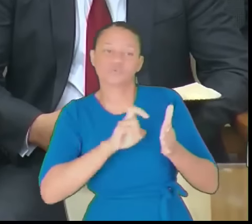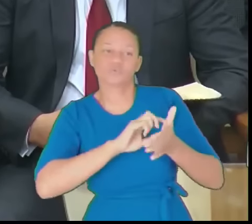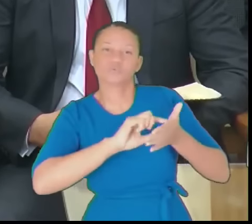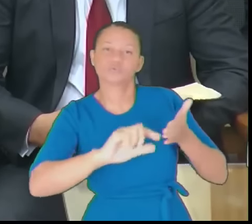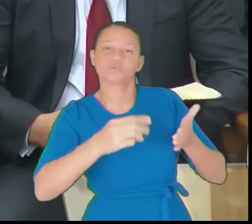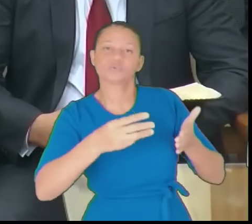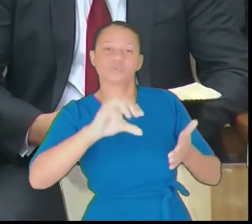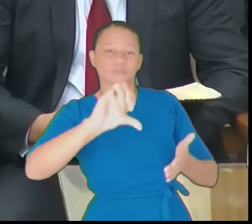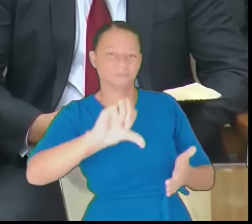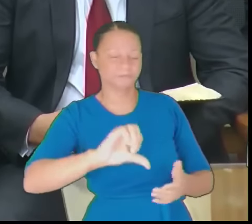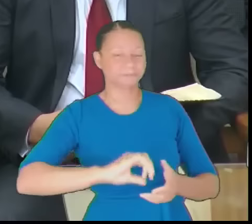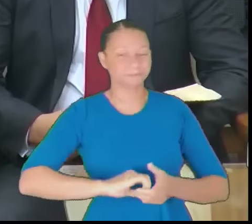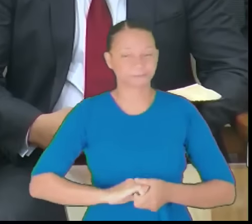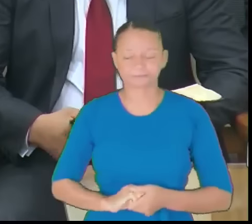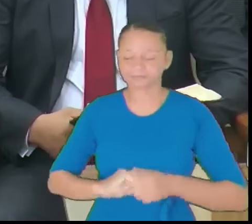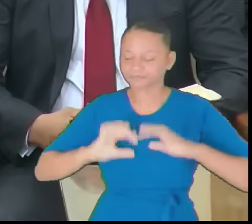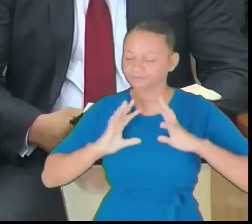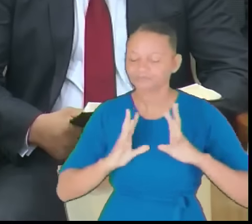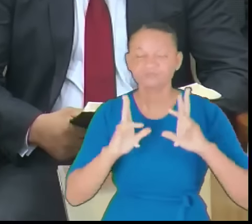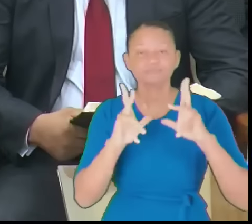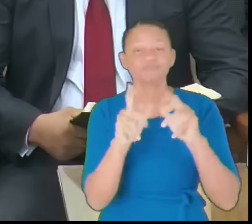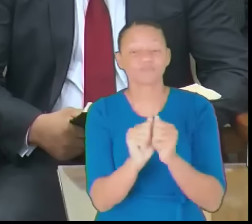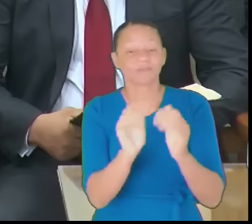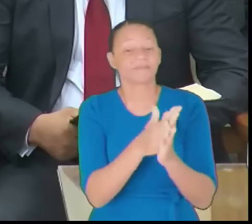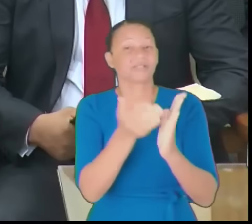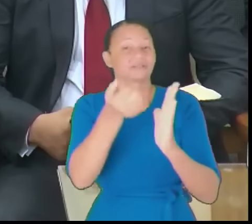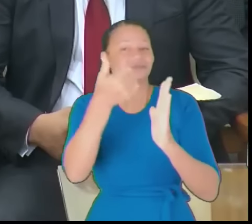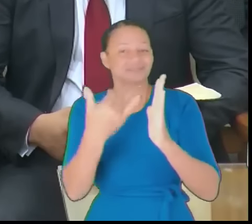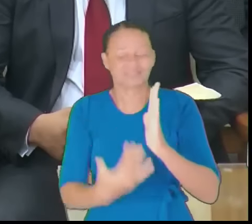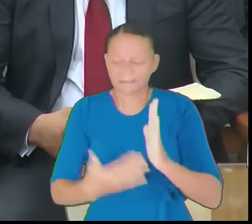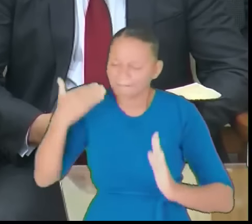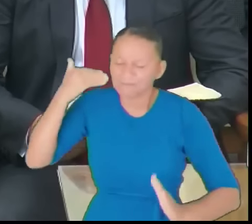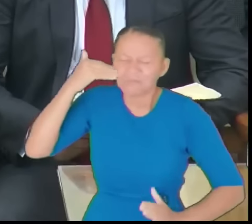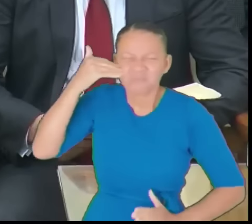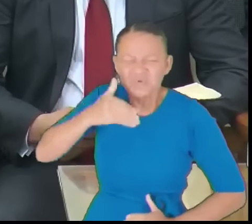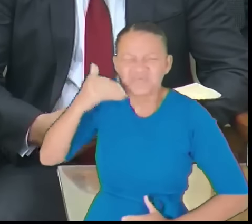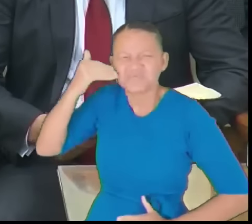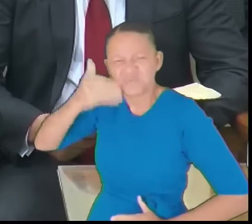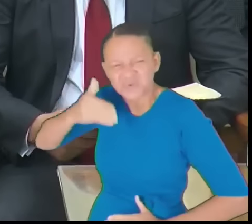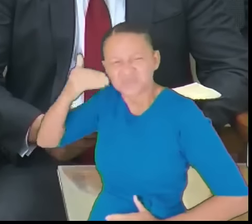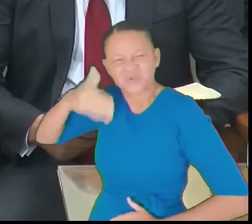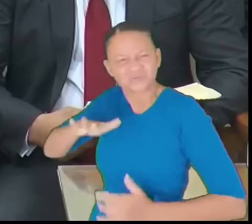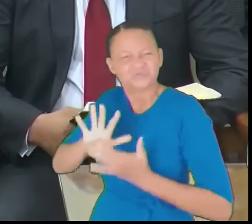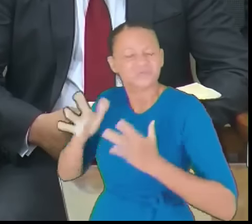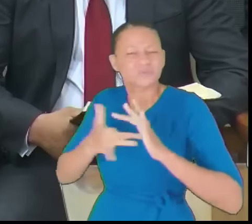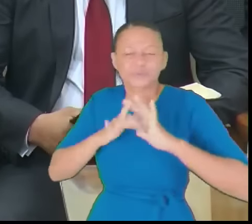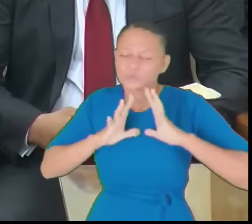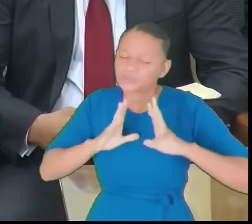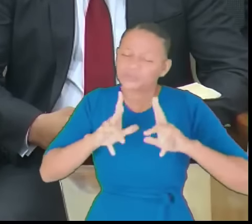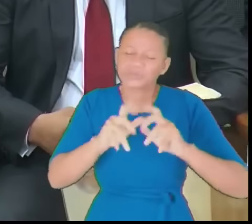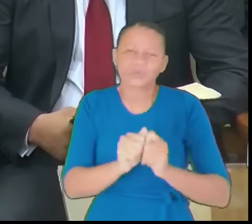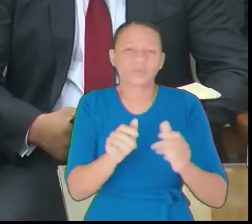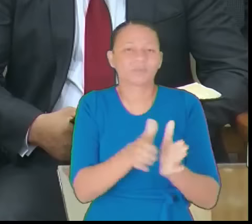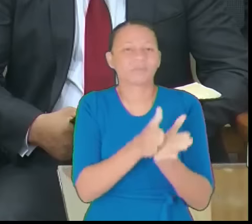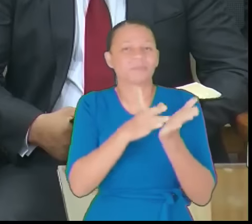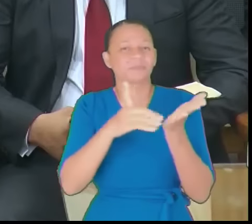5:39. Toda a Bíblia testifica de Jesus. Toda a Bíblia fala de